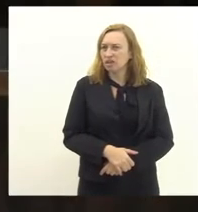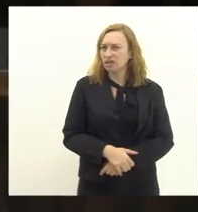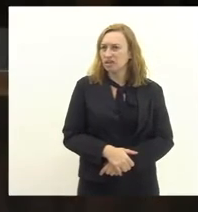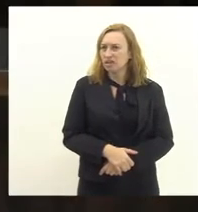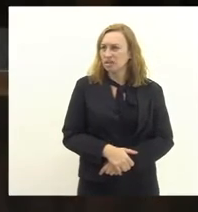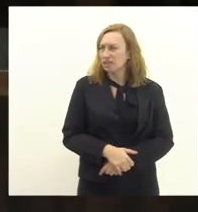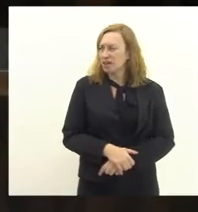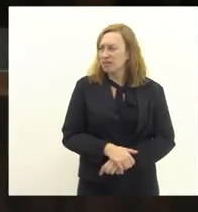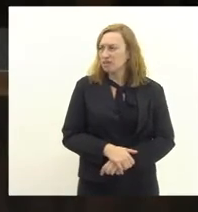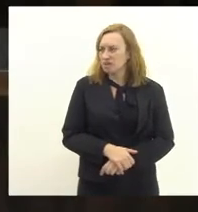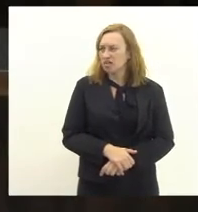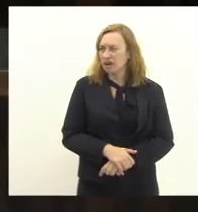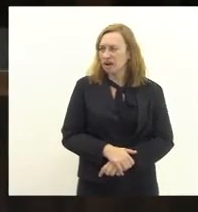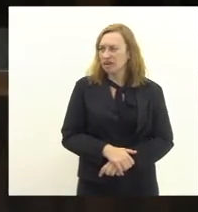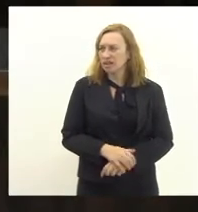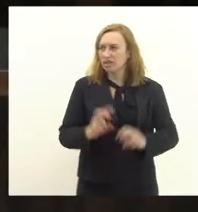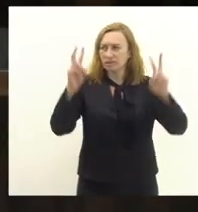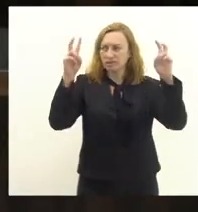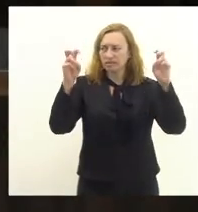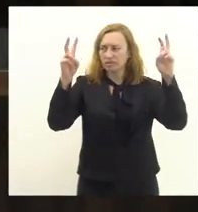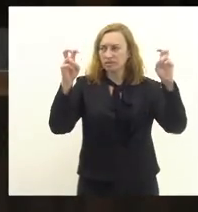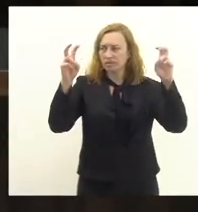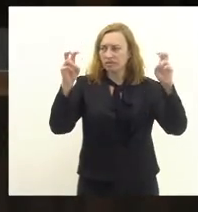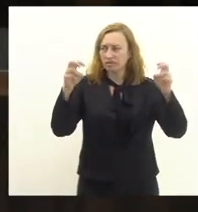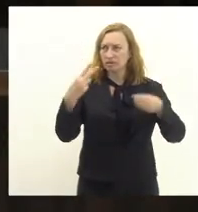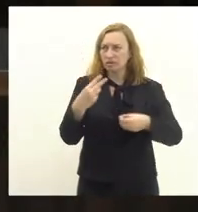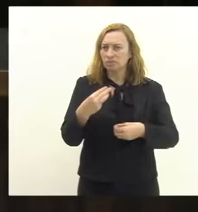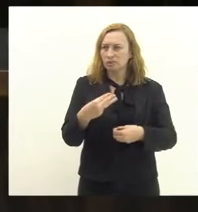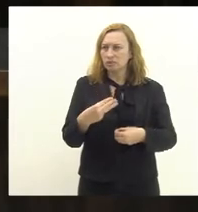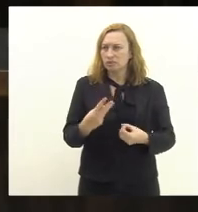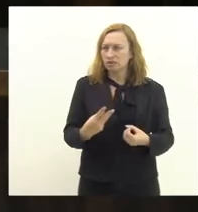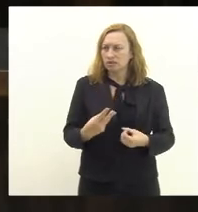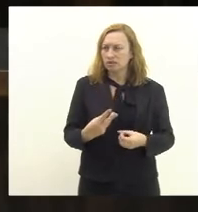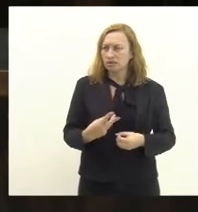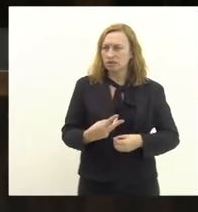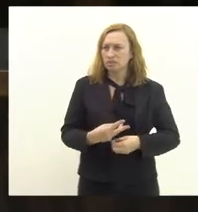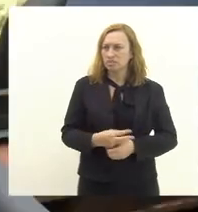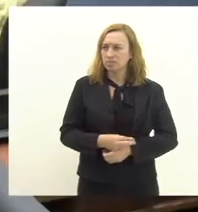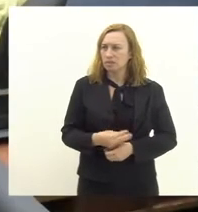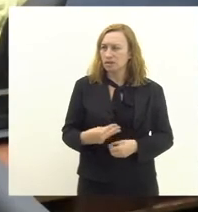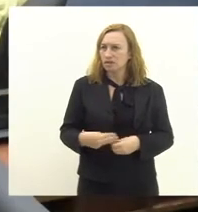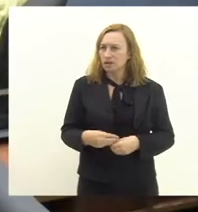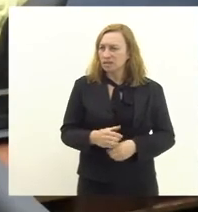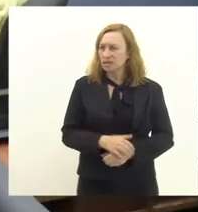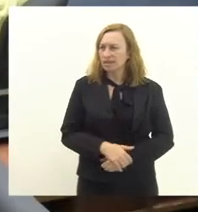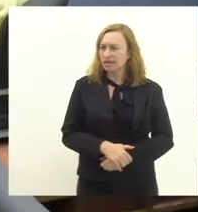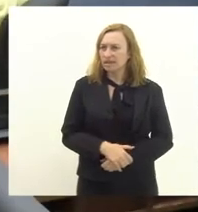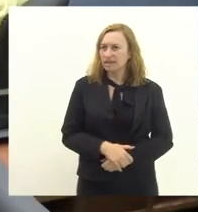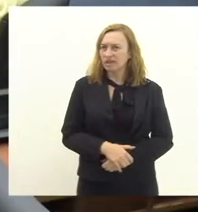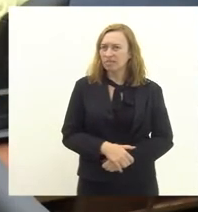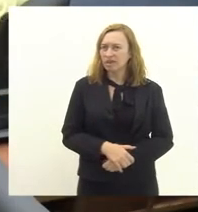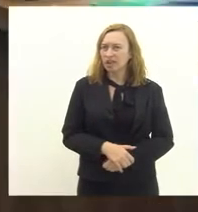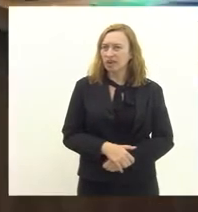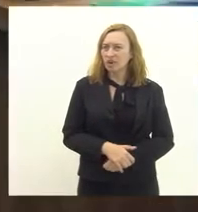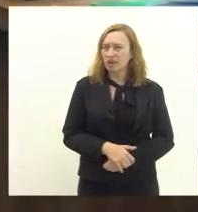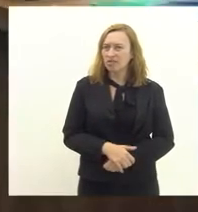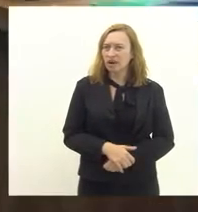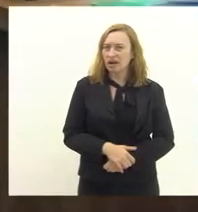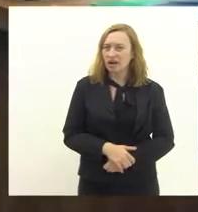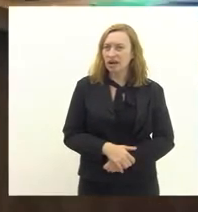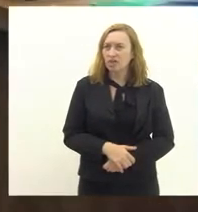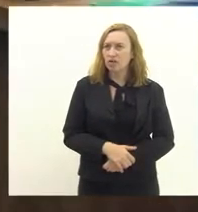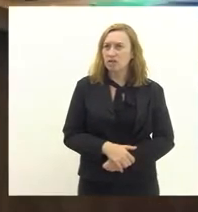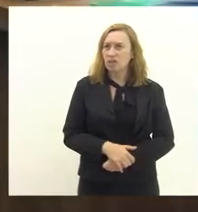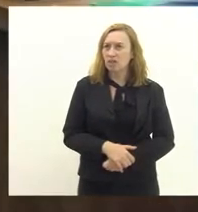Pela Comissão de Assuntos Municipais, deputado Carlos Macedo. Senhor presidente, tomando